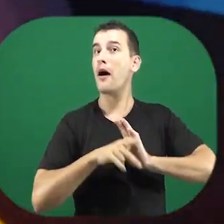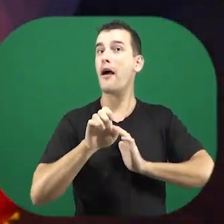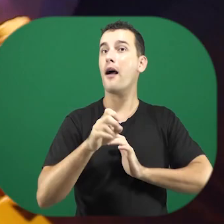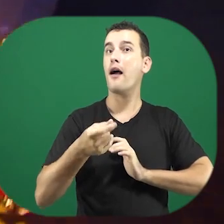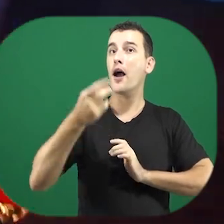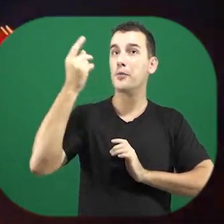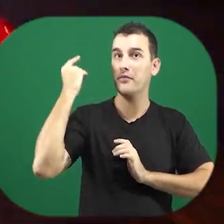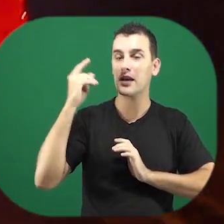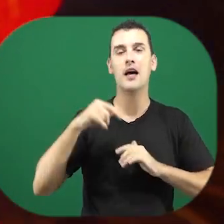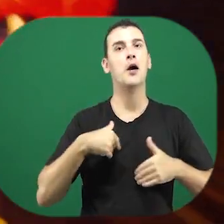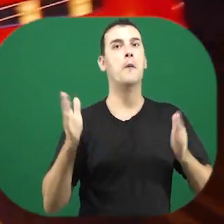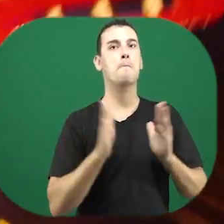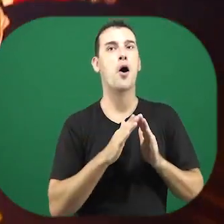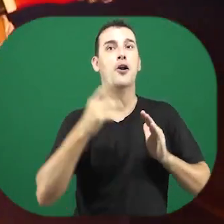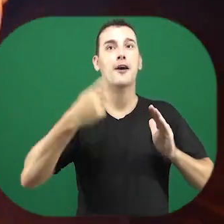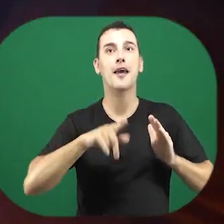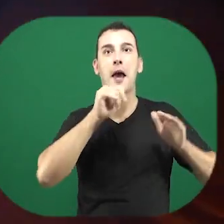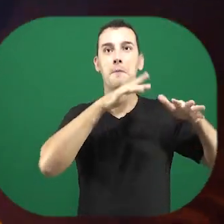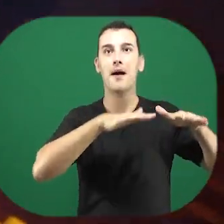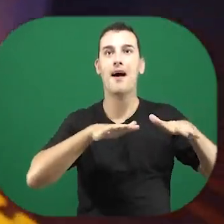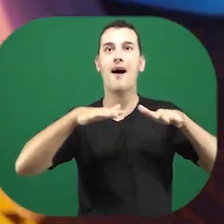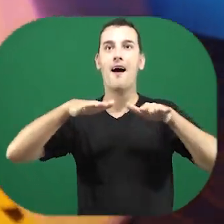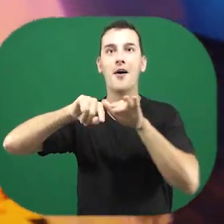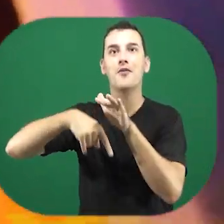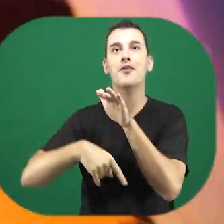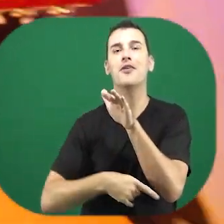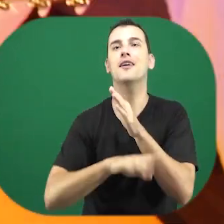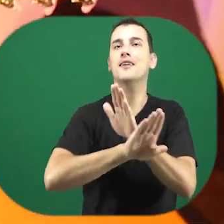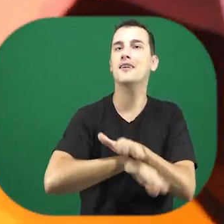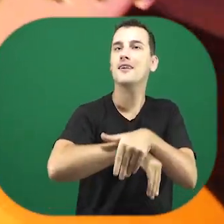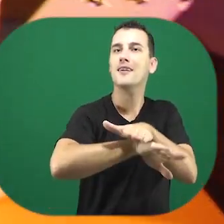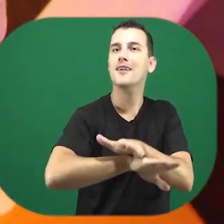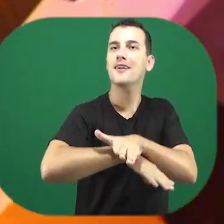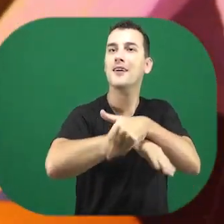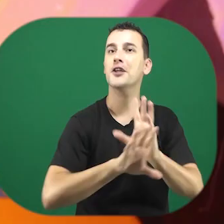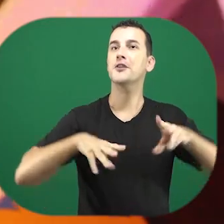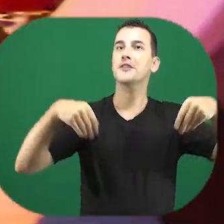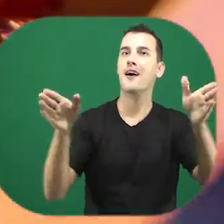Moro no fundo do mar, sereia, meu castelo é de areia.